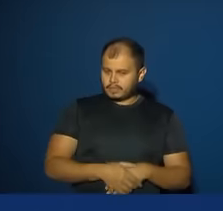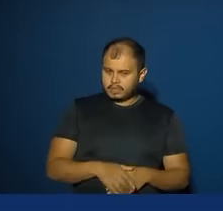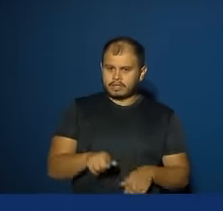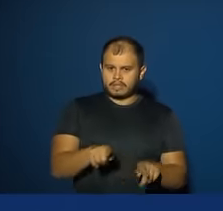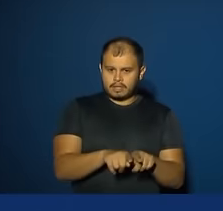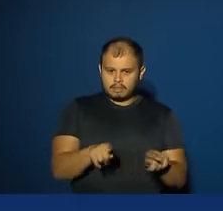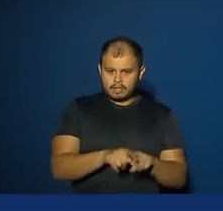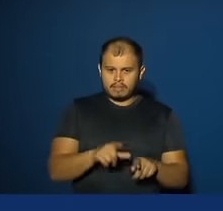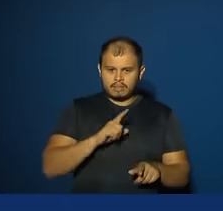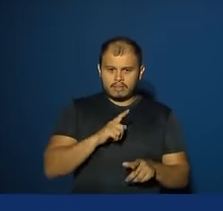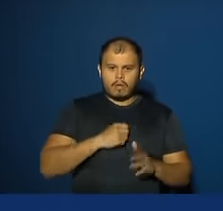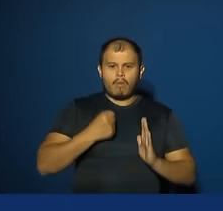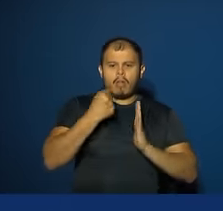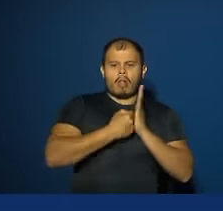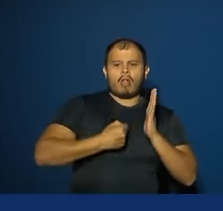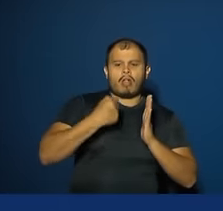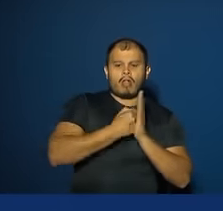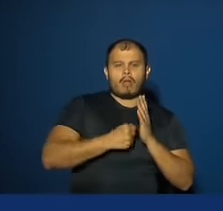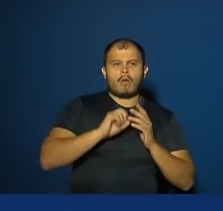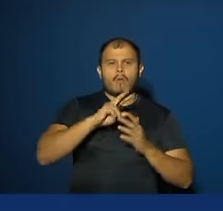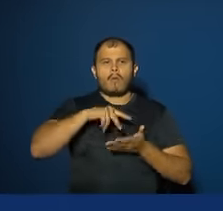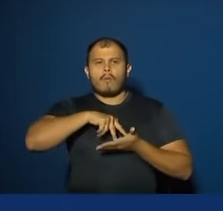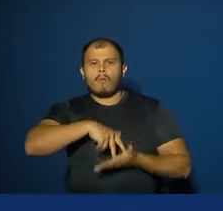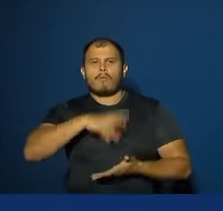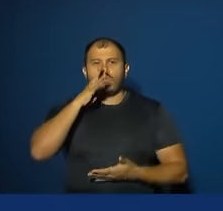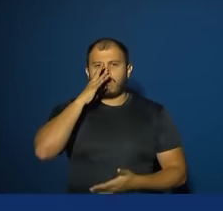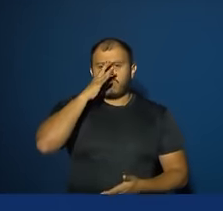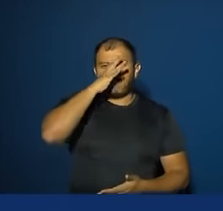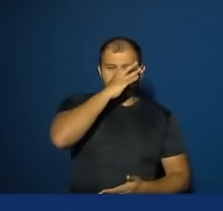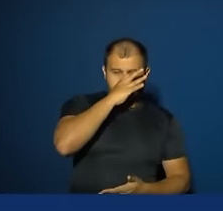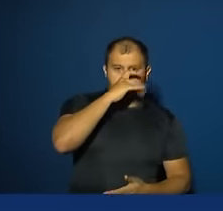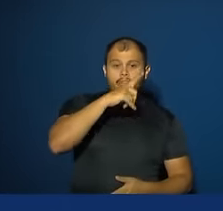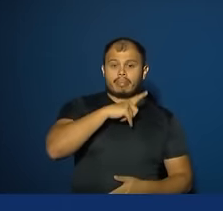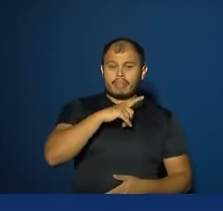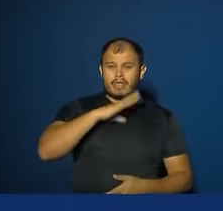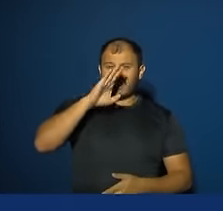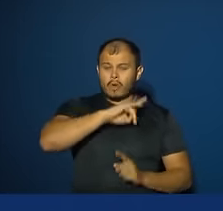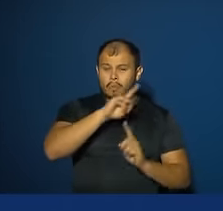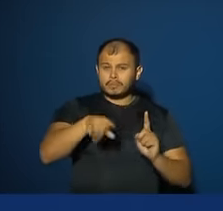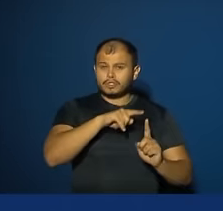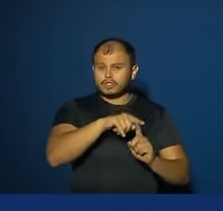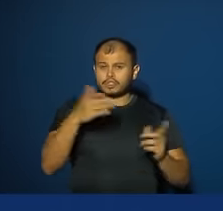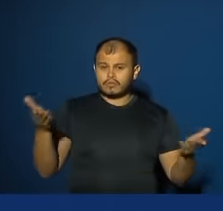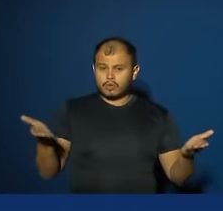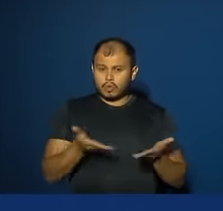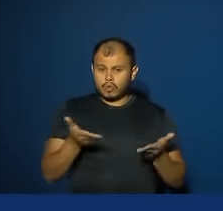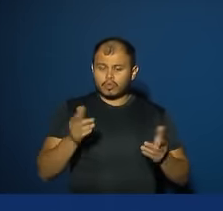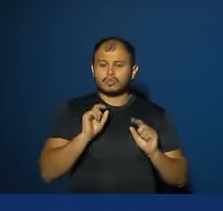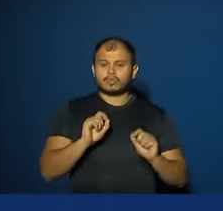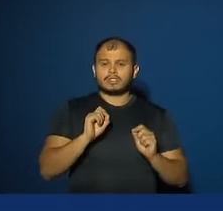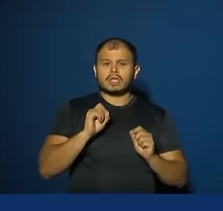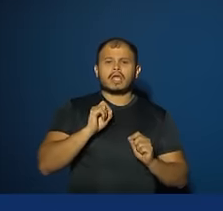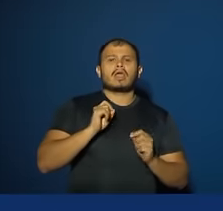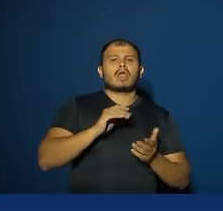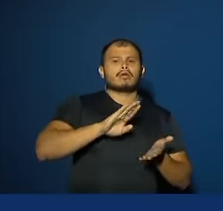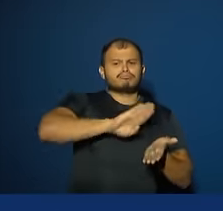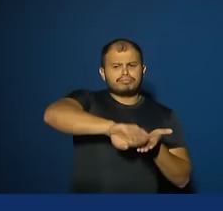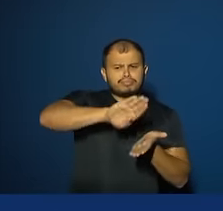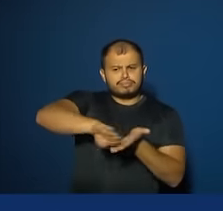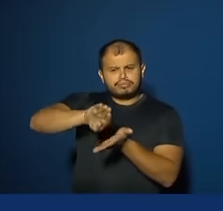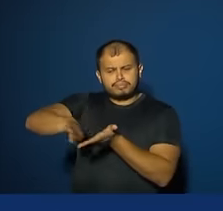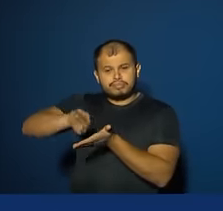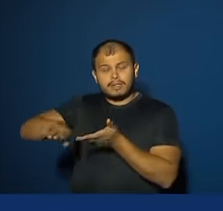arco da resistência a Israel como ele é autodenominado tem como principal objetivo expulsar essas